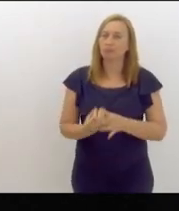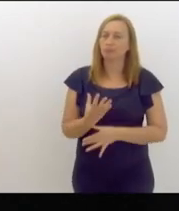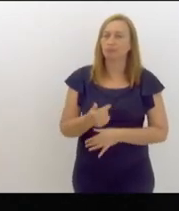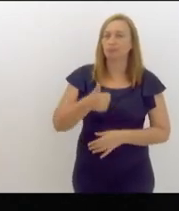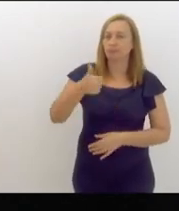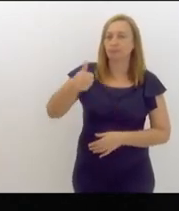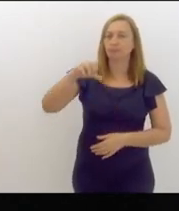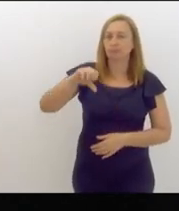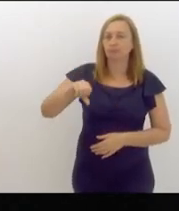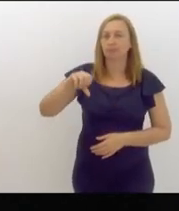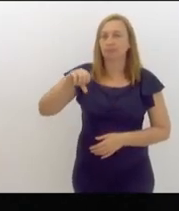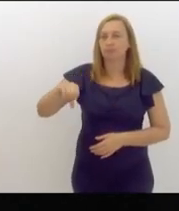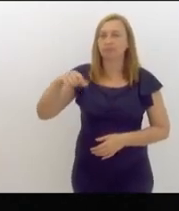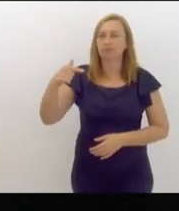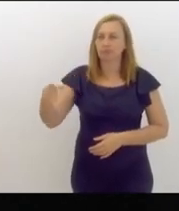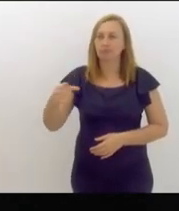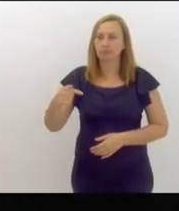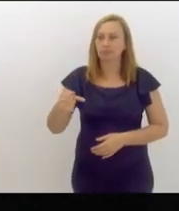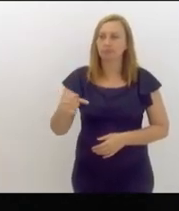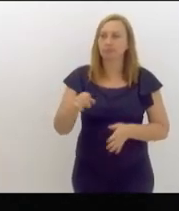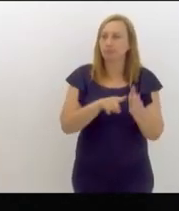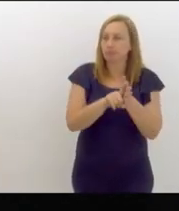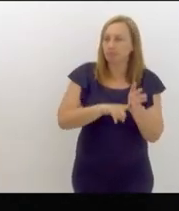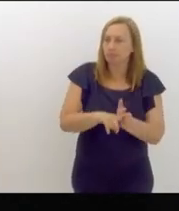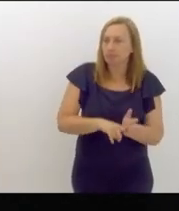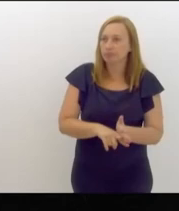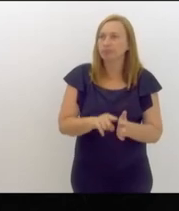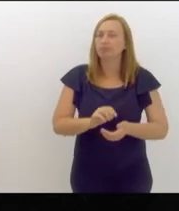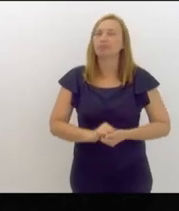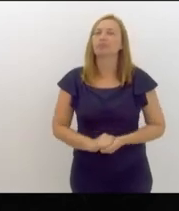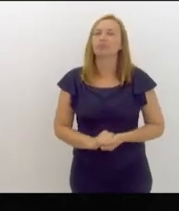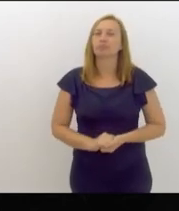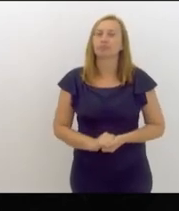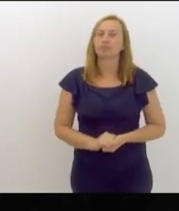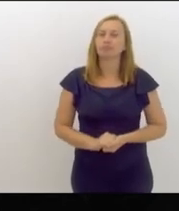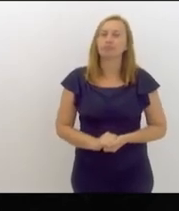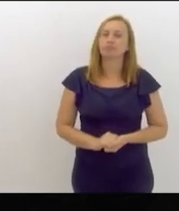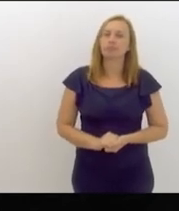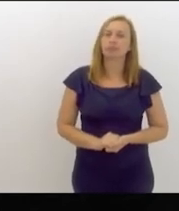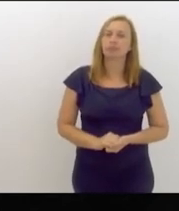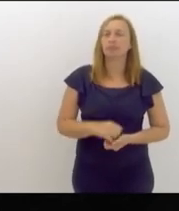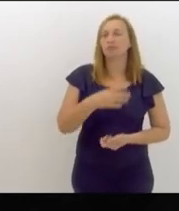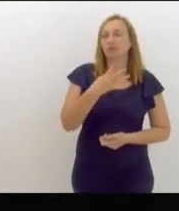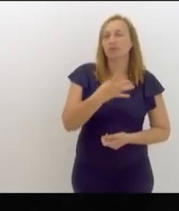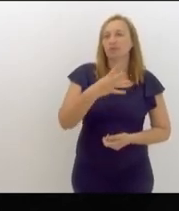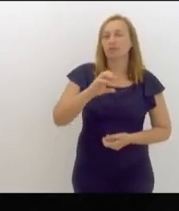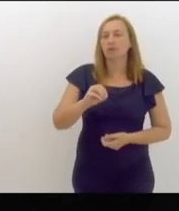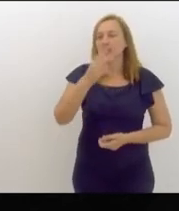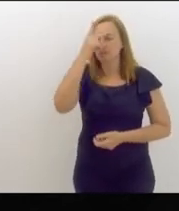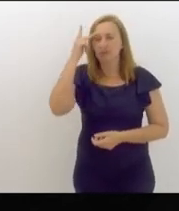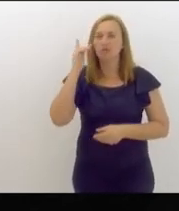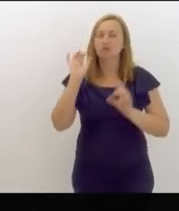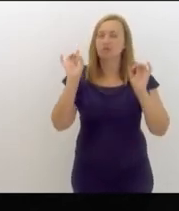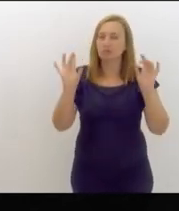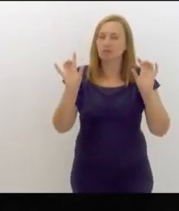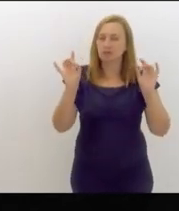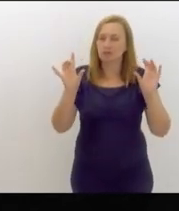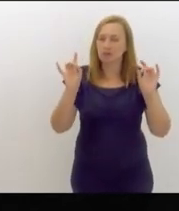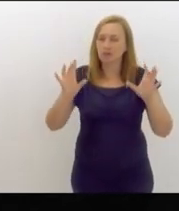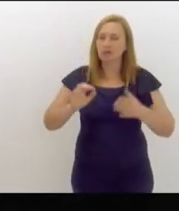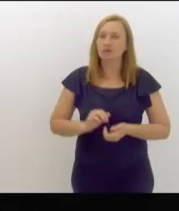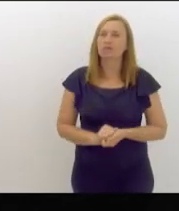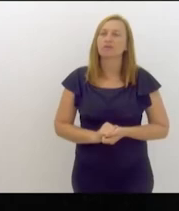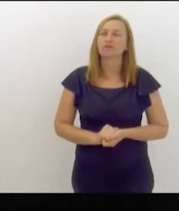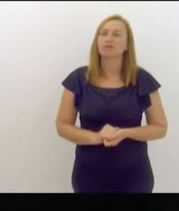1997 que reúne diagnósticos e recomendações feitas por cerca de 40 especialistas para mitigar